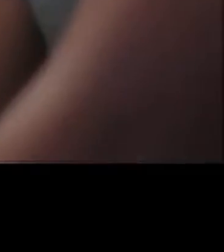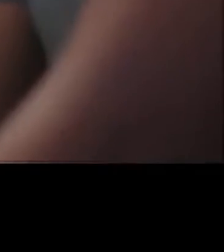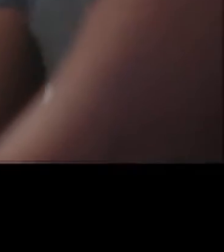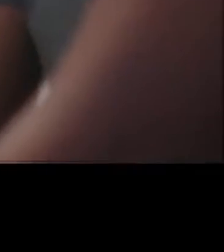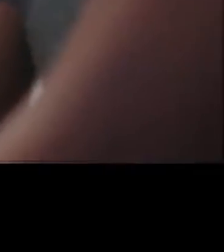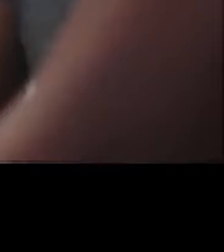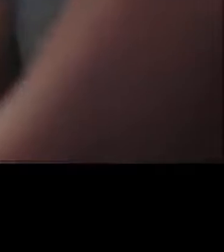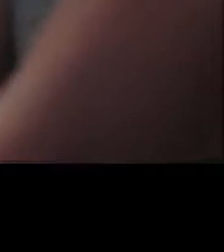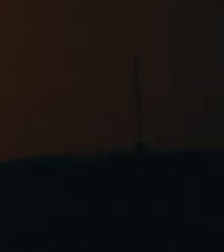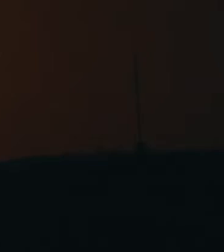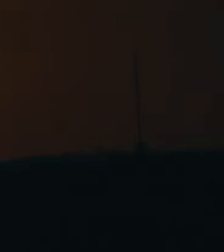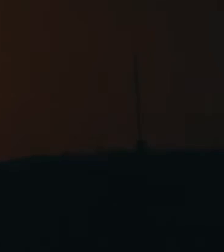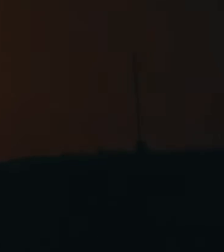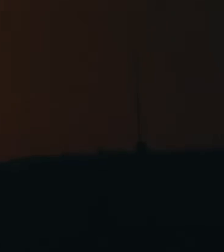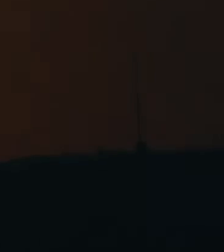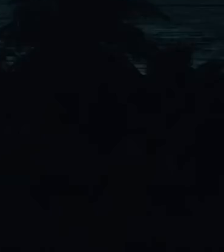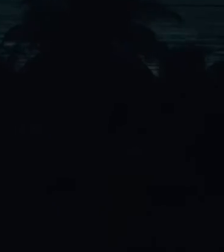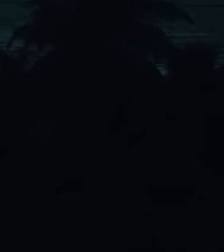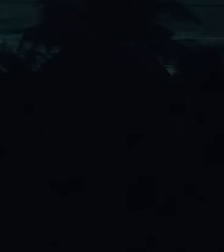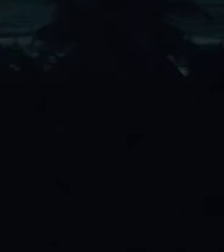depois.